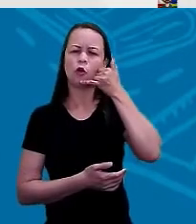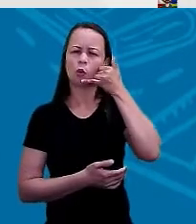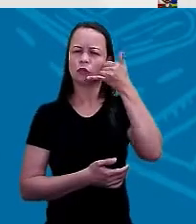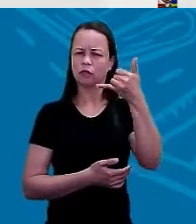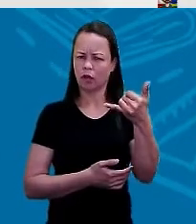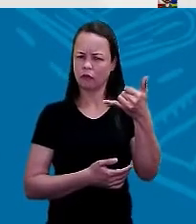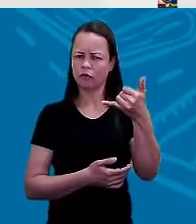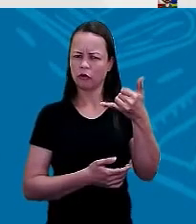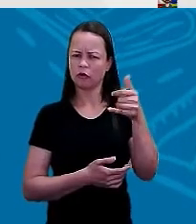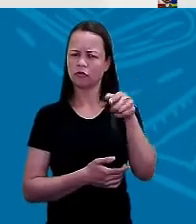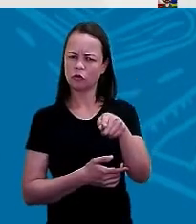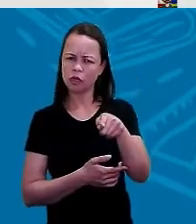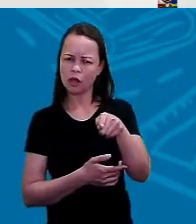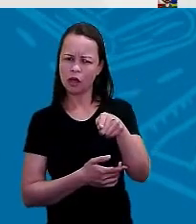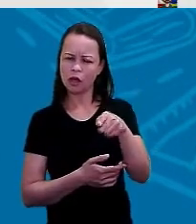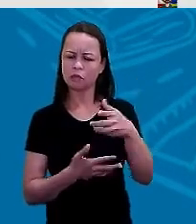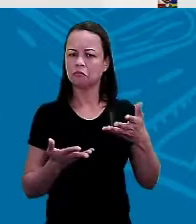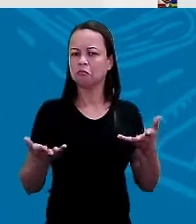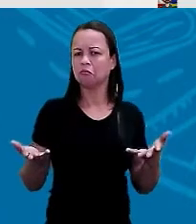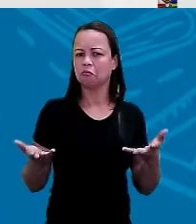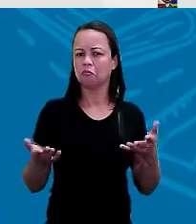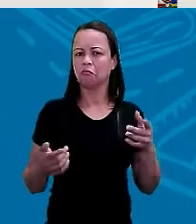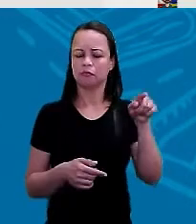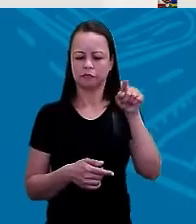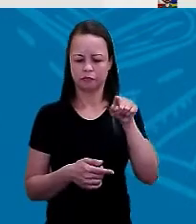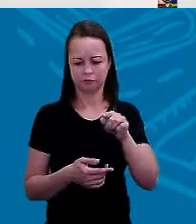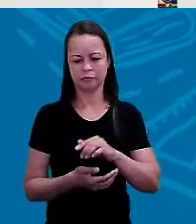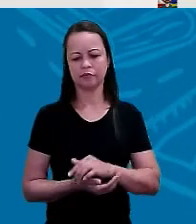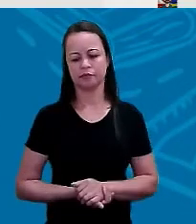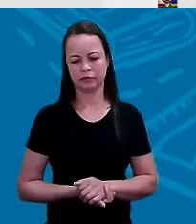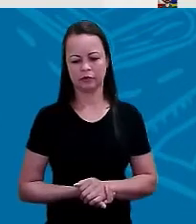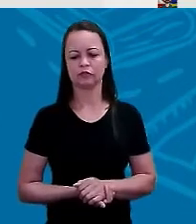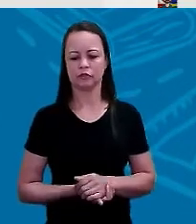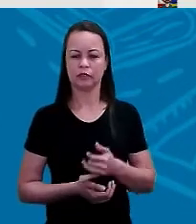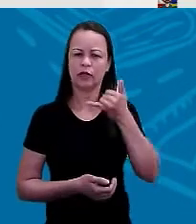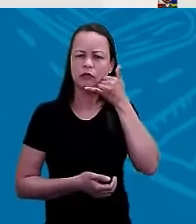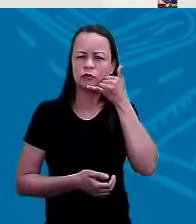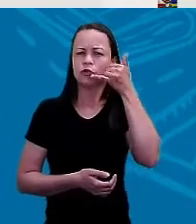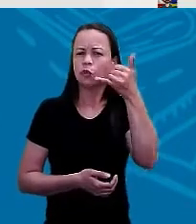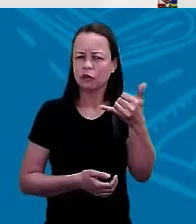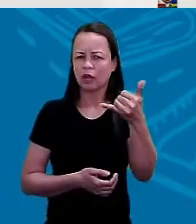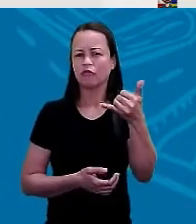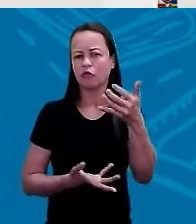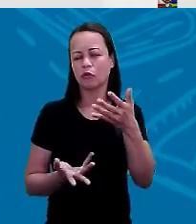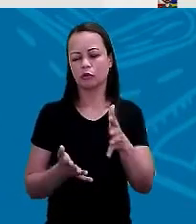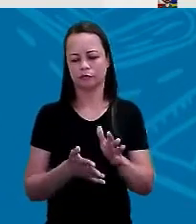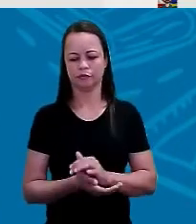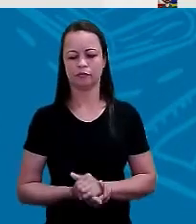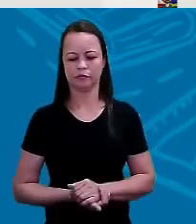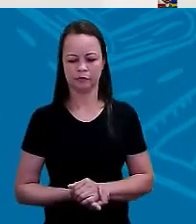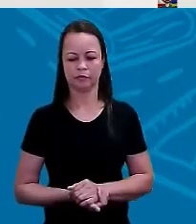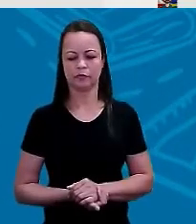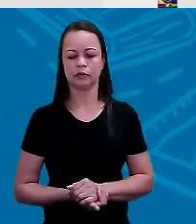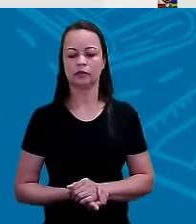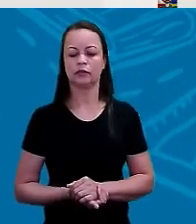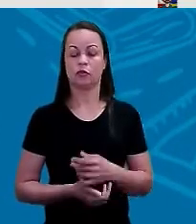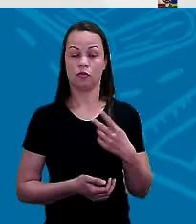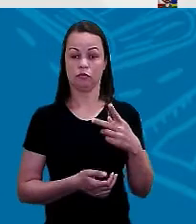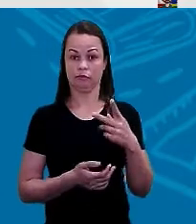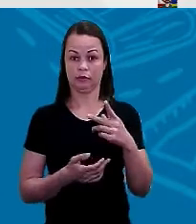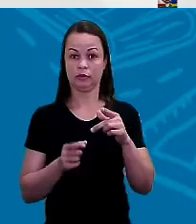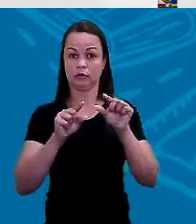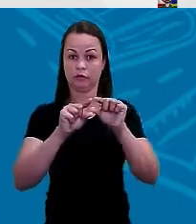no telefone, né? Não monta no telefone, não. Estava ao telefone, falando ao telefone. Então, were you